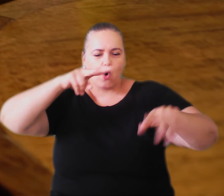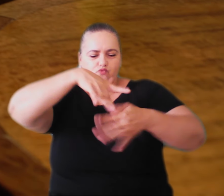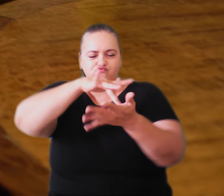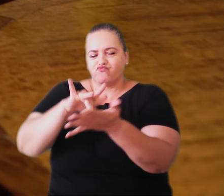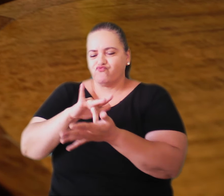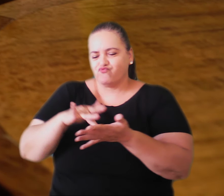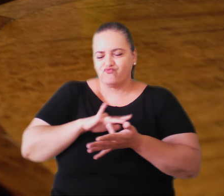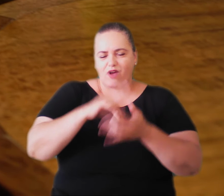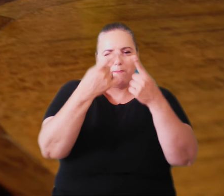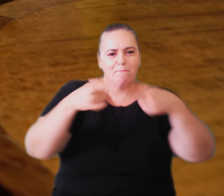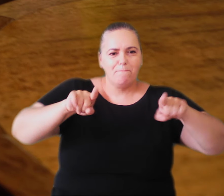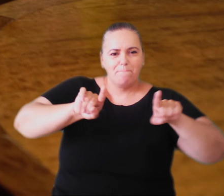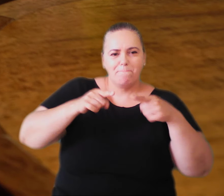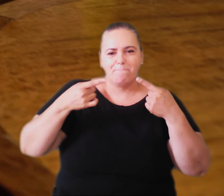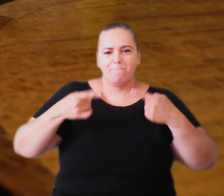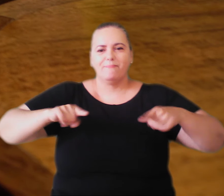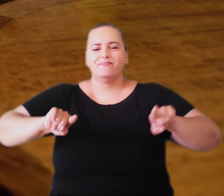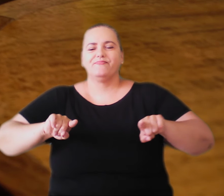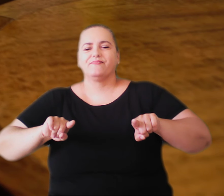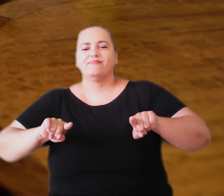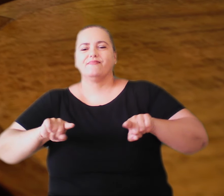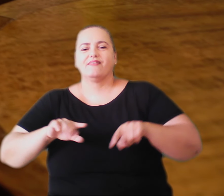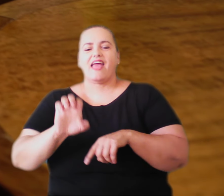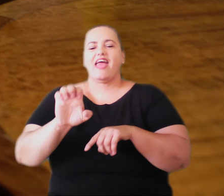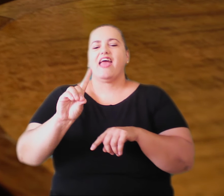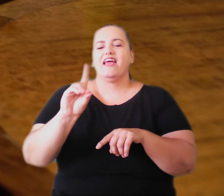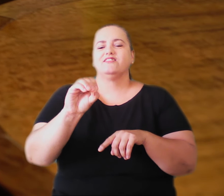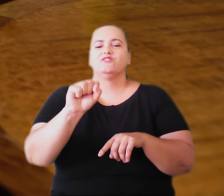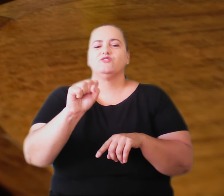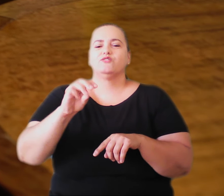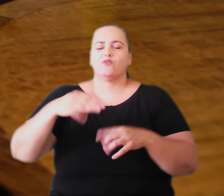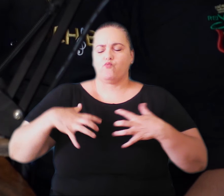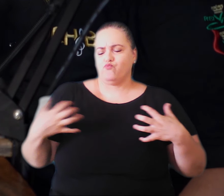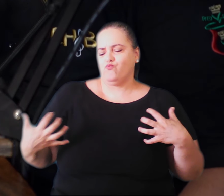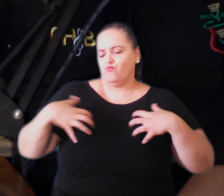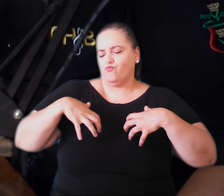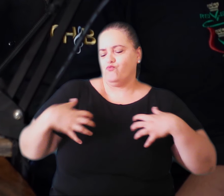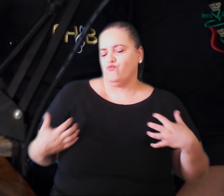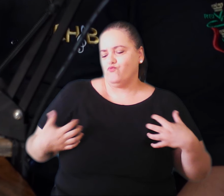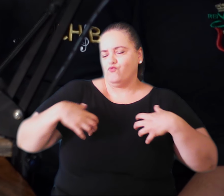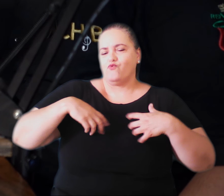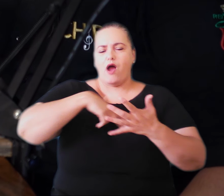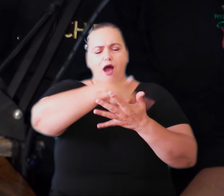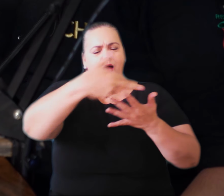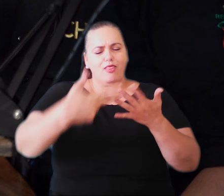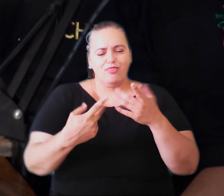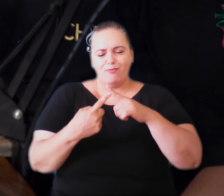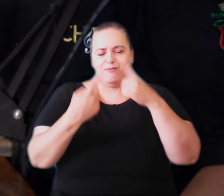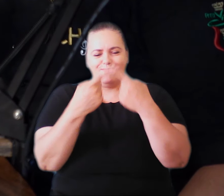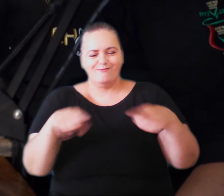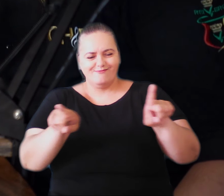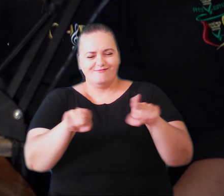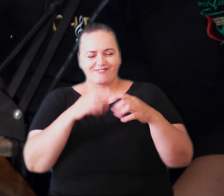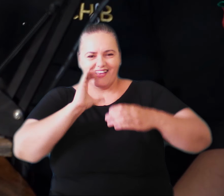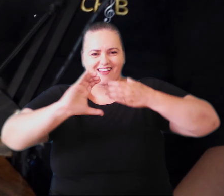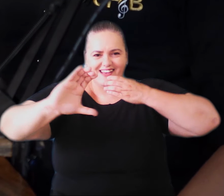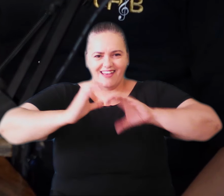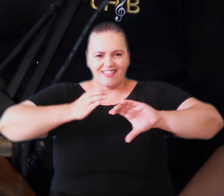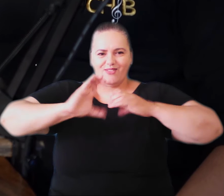serrano cantor. Edson Dutra, doutor de alma gaiteira, fez bugio e fez vaneira para um serrano